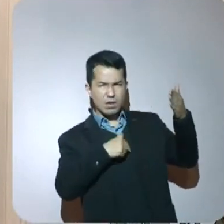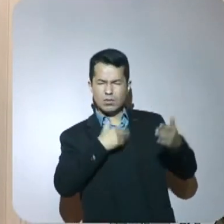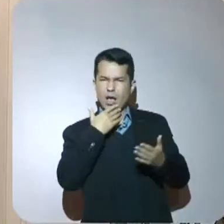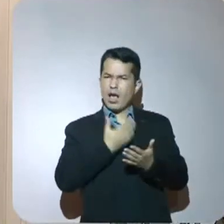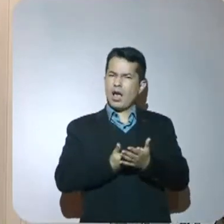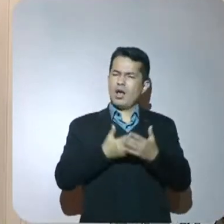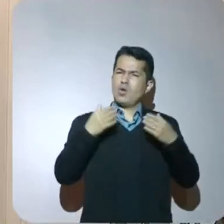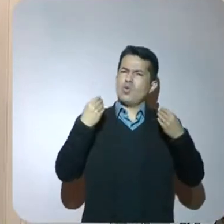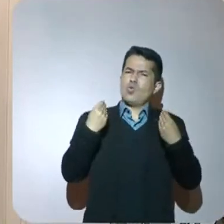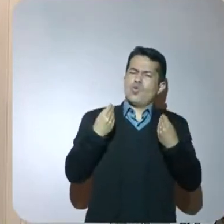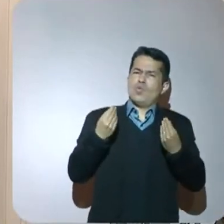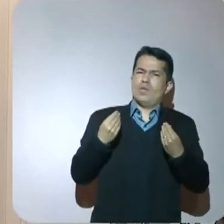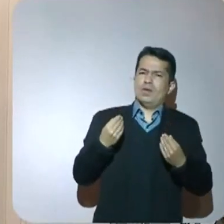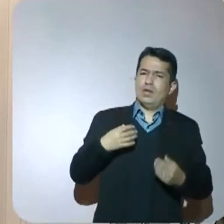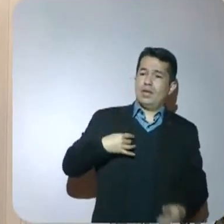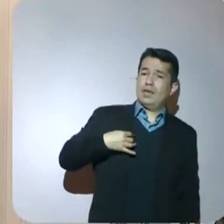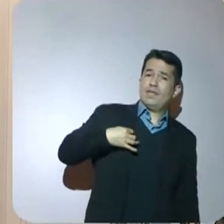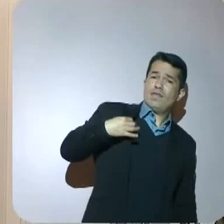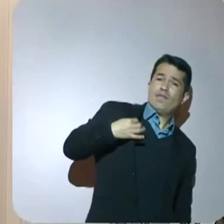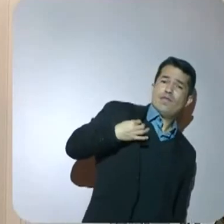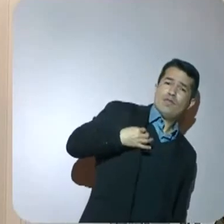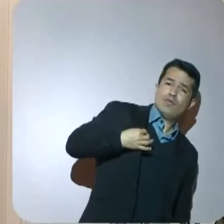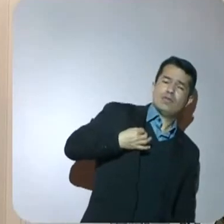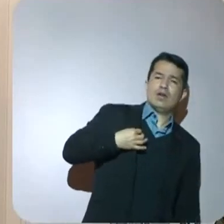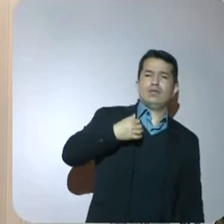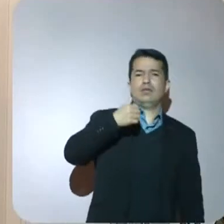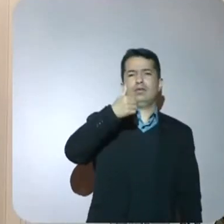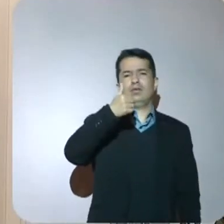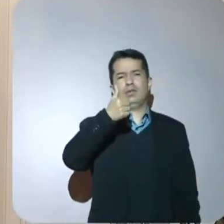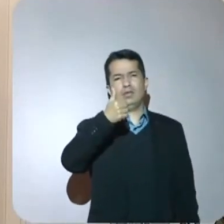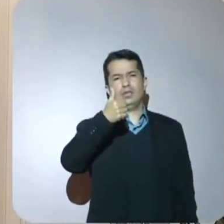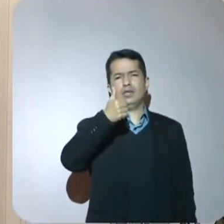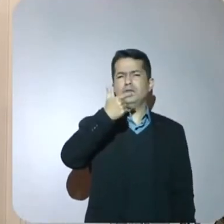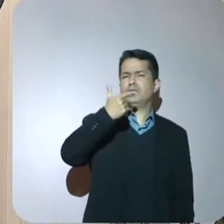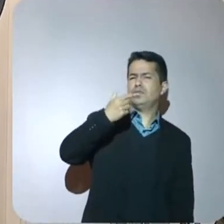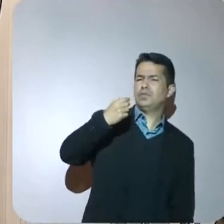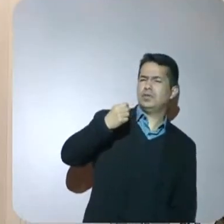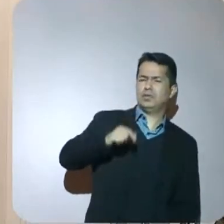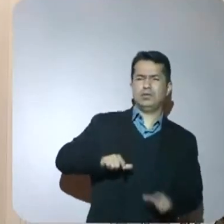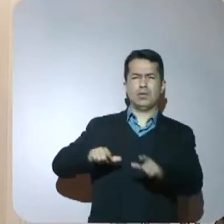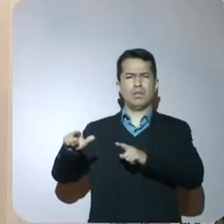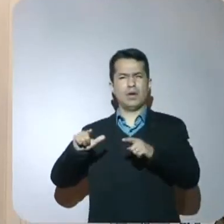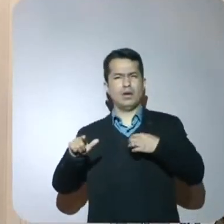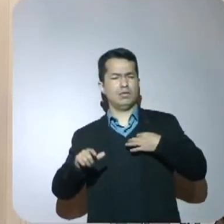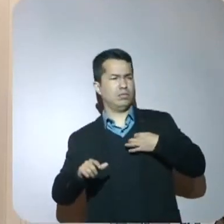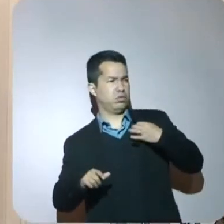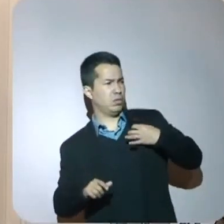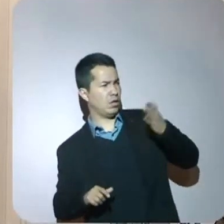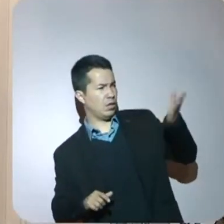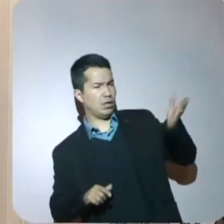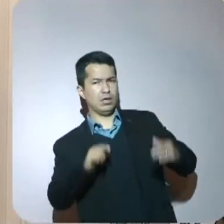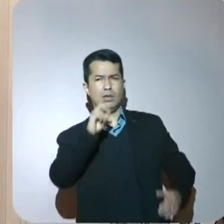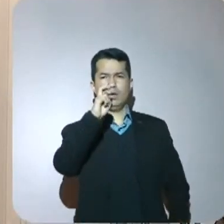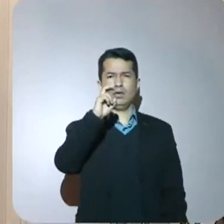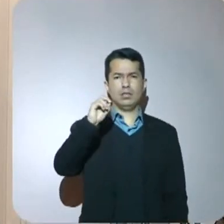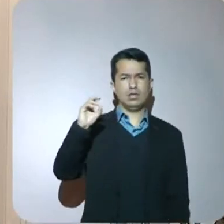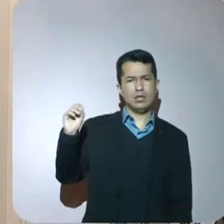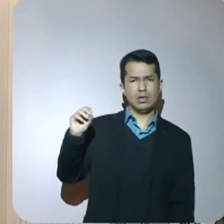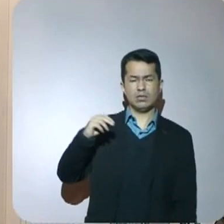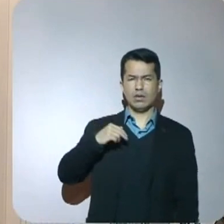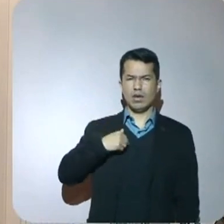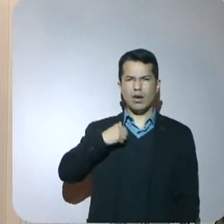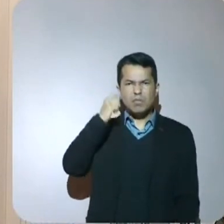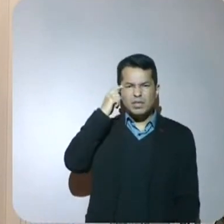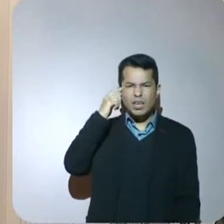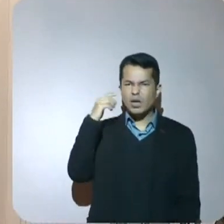gente. 100 e tantos trabalhando aqui, 500 trabalhando lá, não sei quantos trabalhando ali. Eu fiquei pensando, louvado